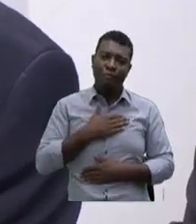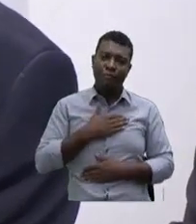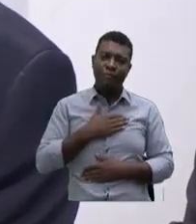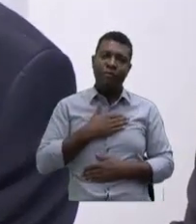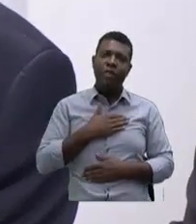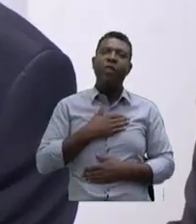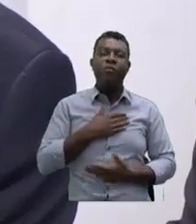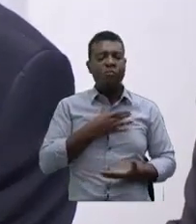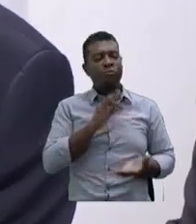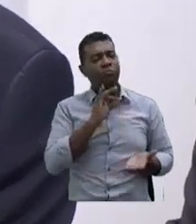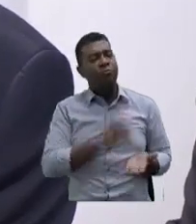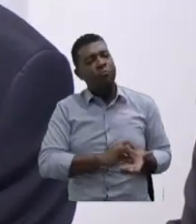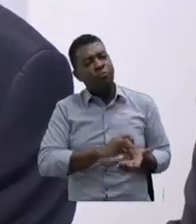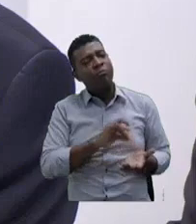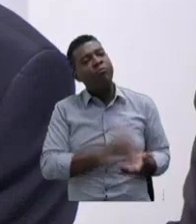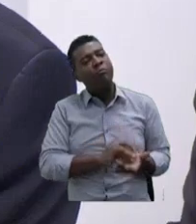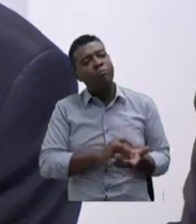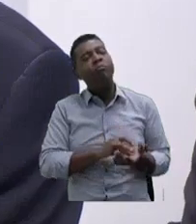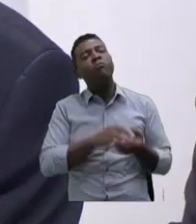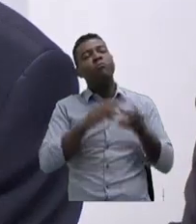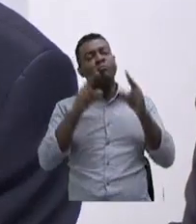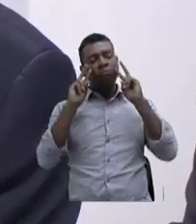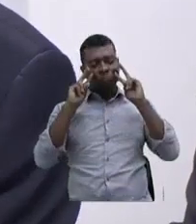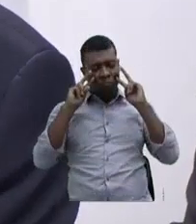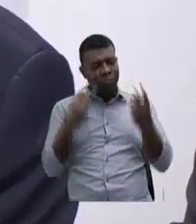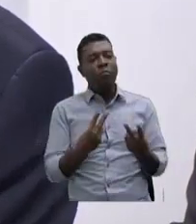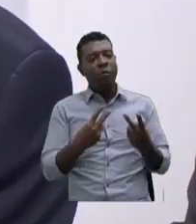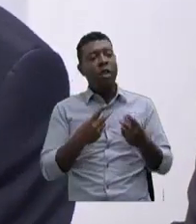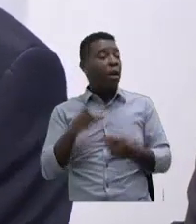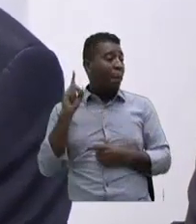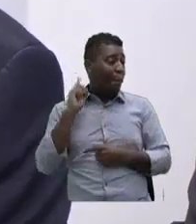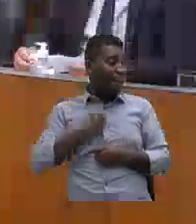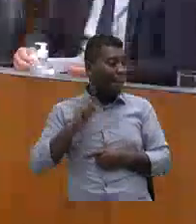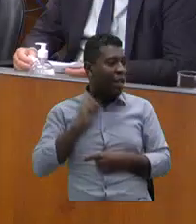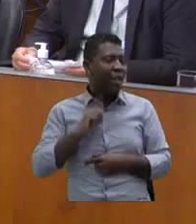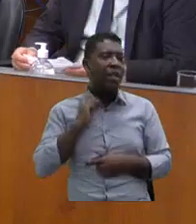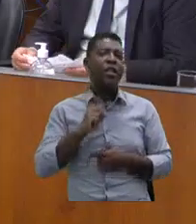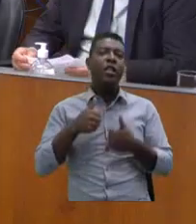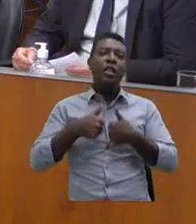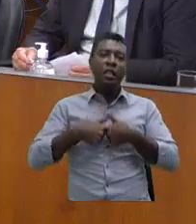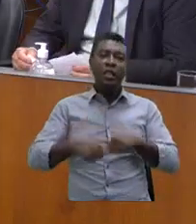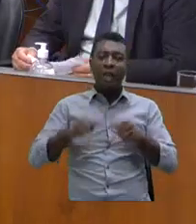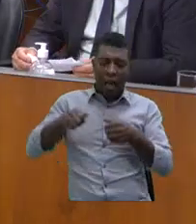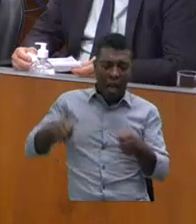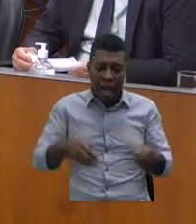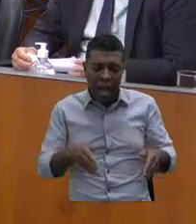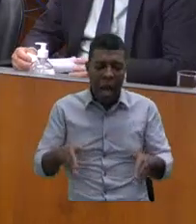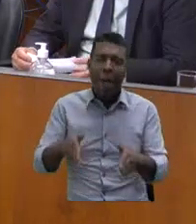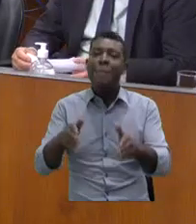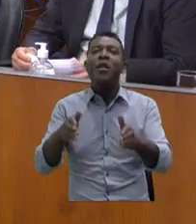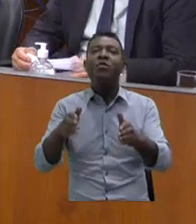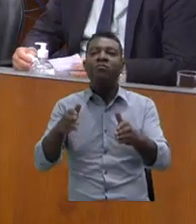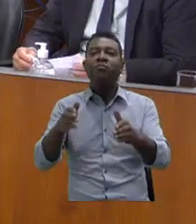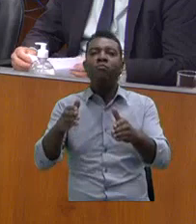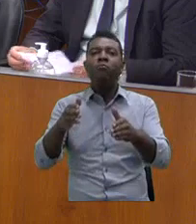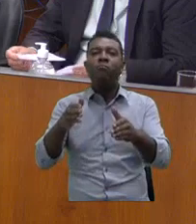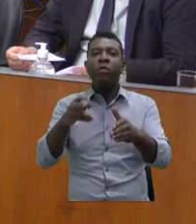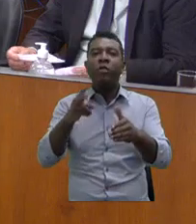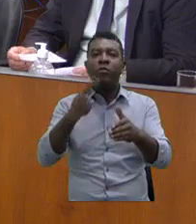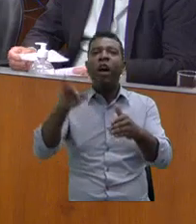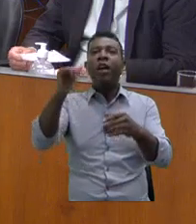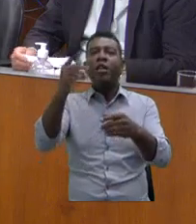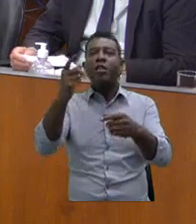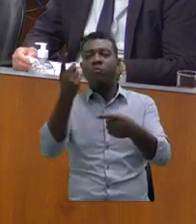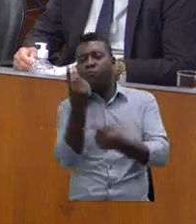Minas Gerais está num caminho muito propositivo, muito importante na questão do turismo